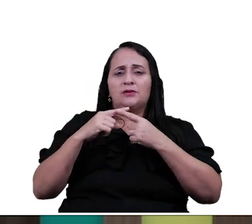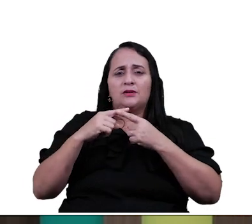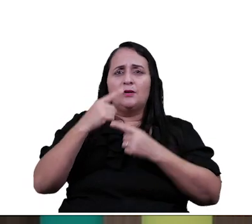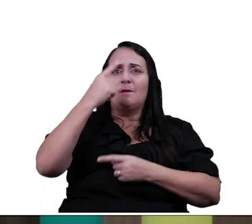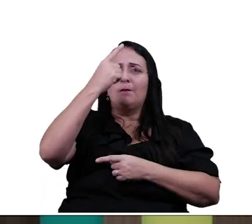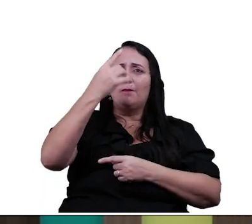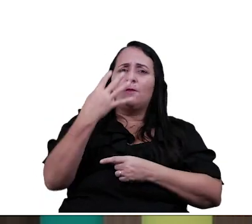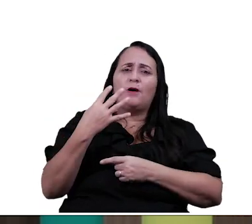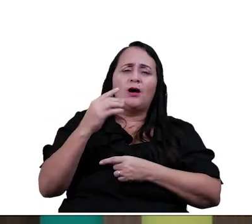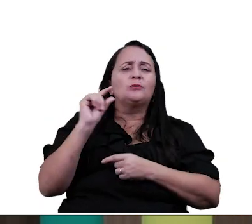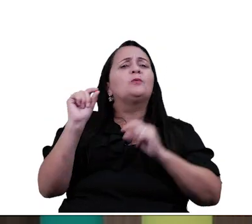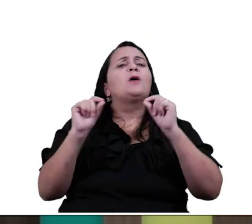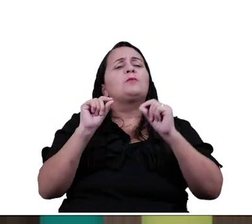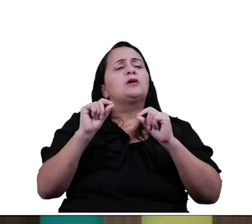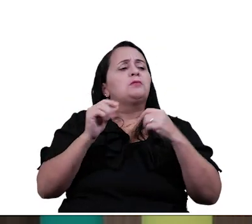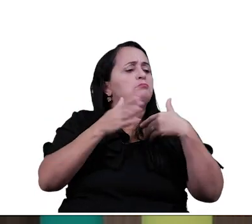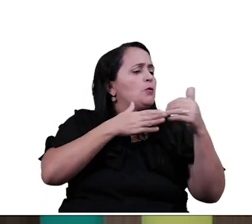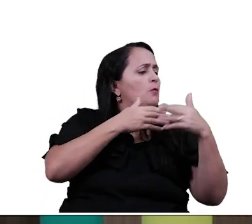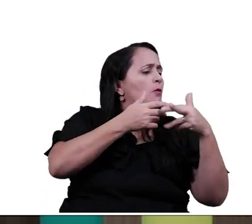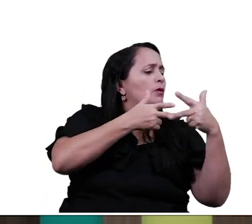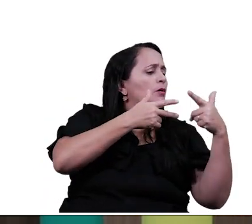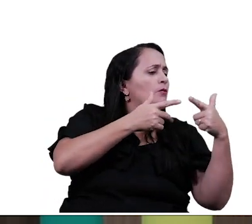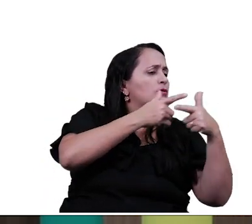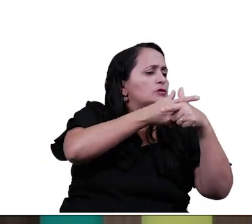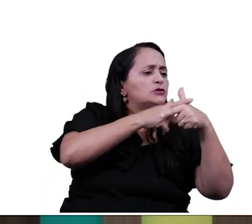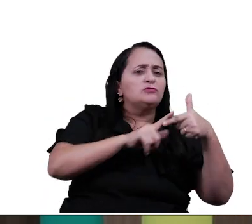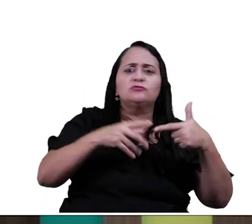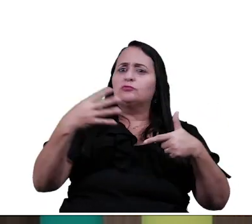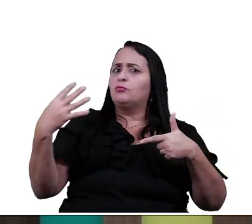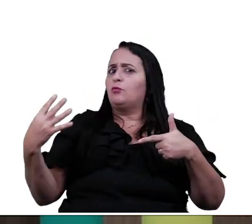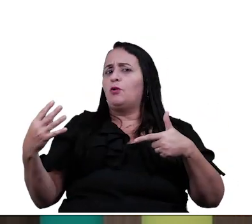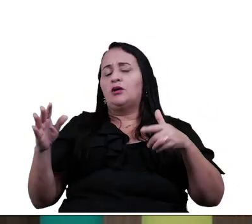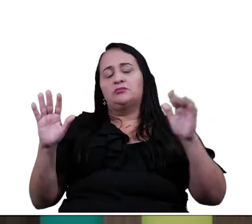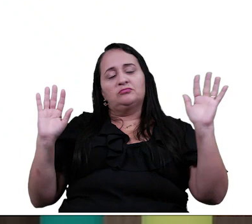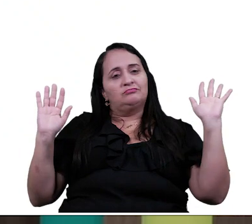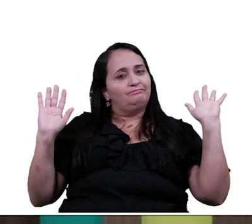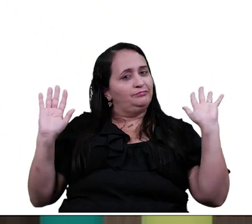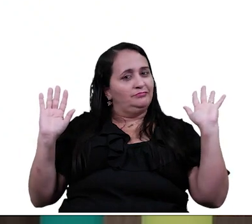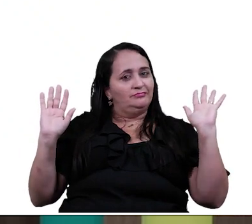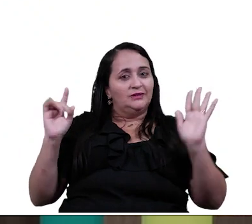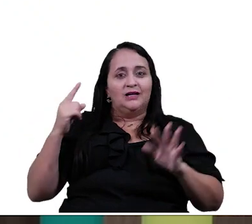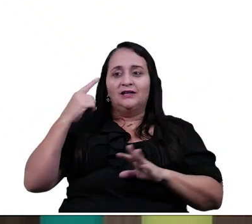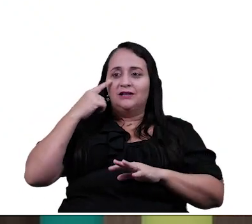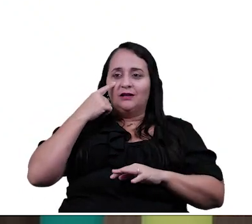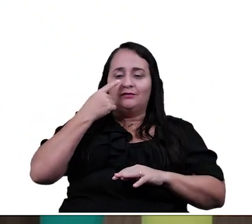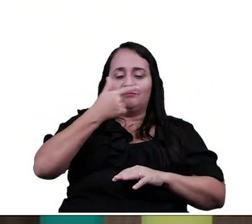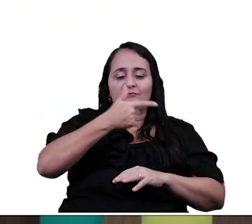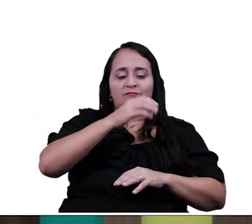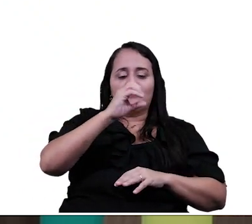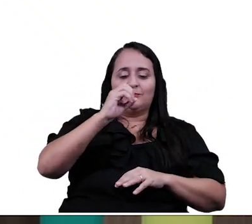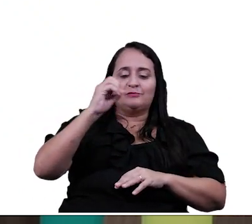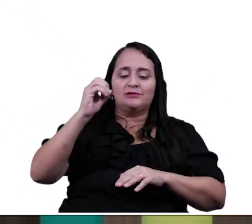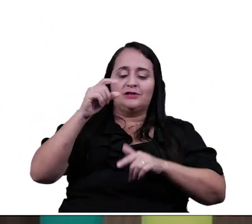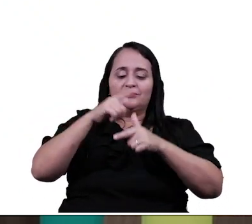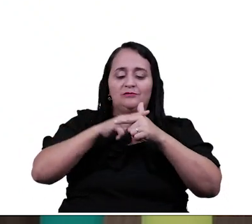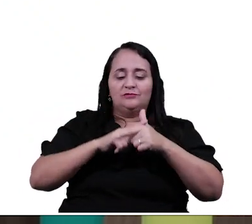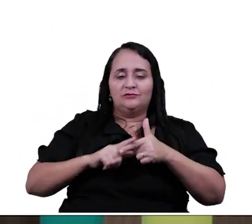qualquer coisa dividido por 4. Então, eu vou pegar 200 e dividir para